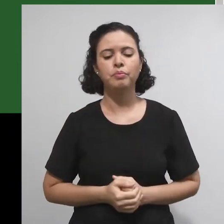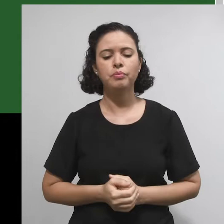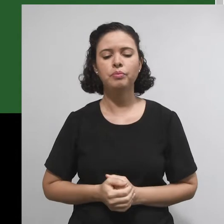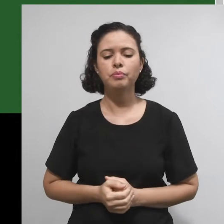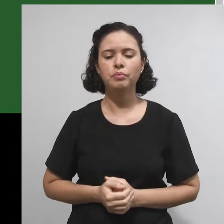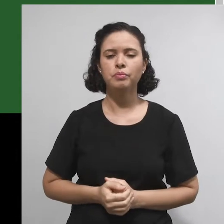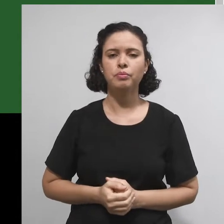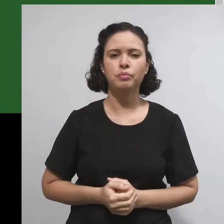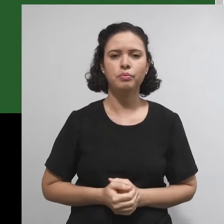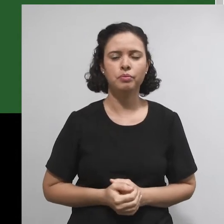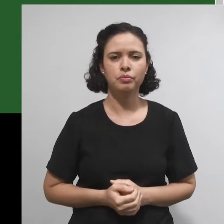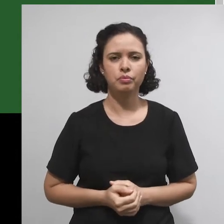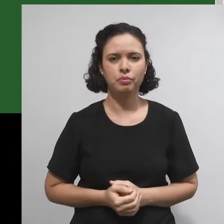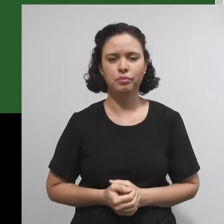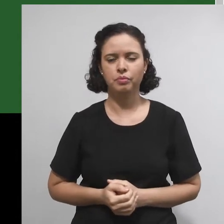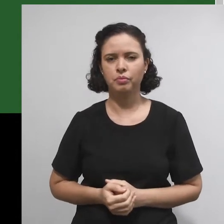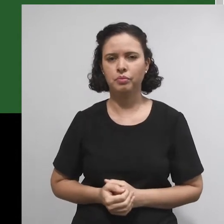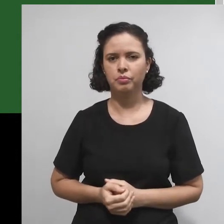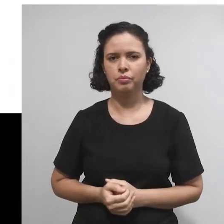né, que é a